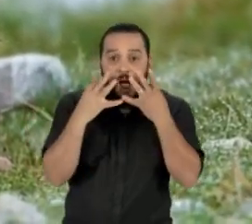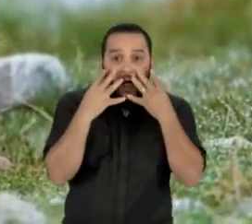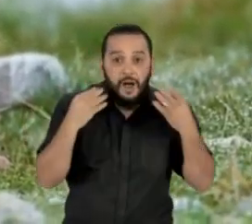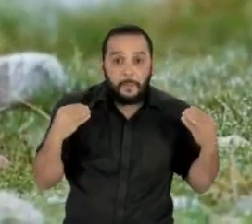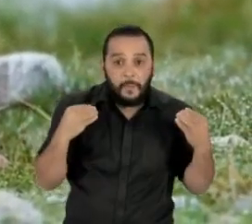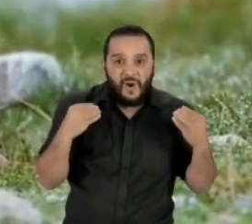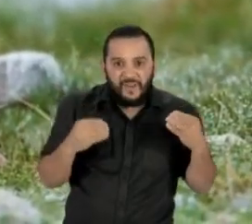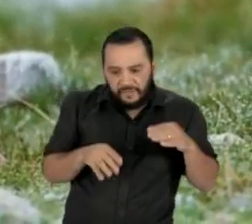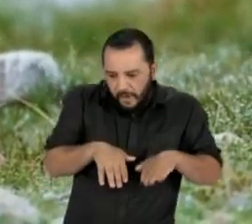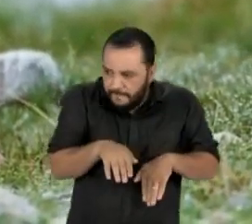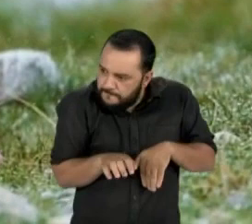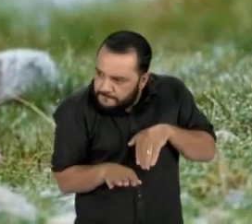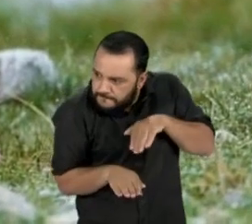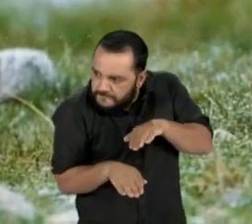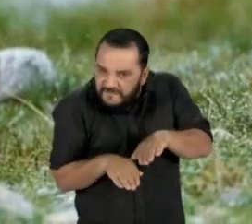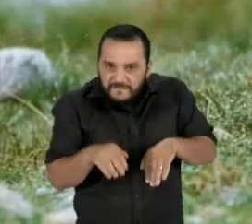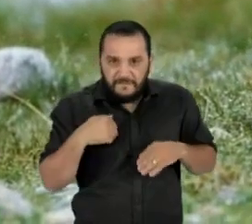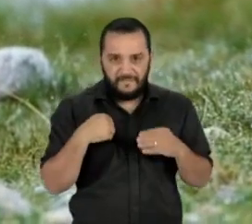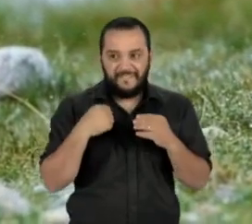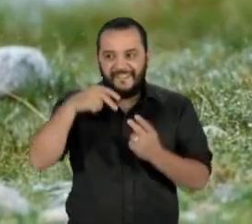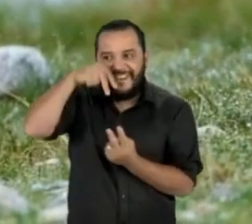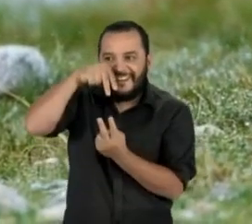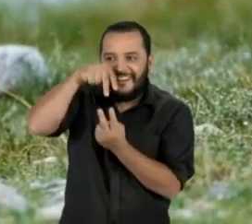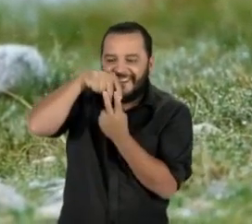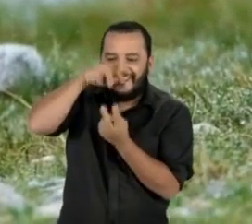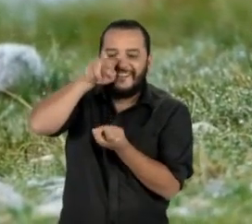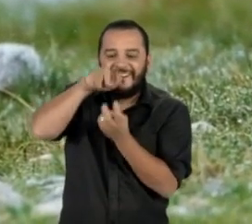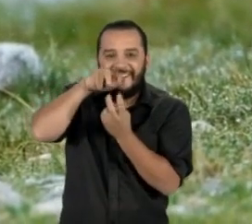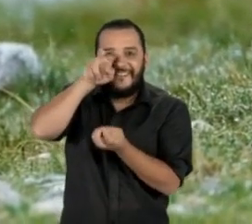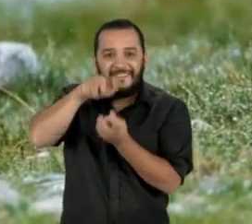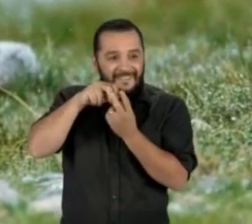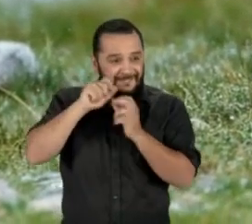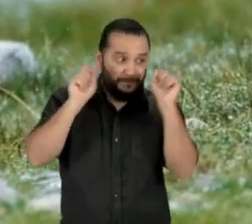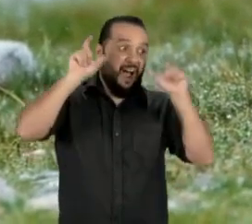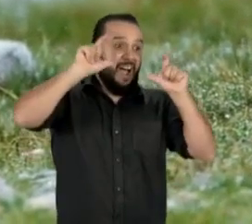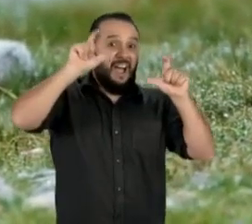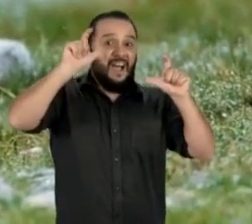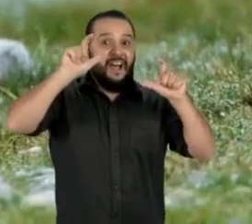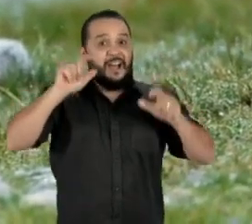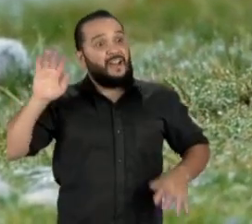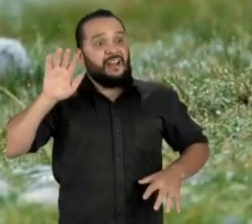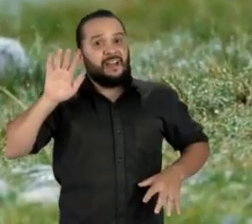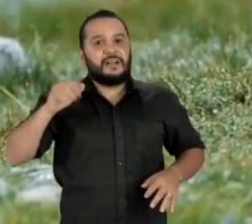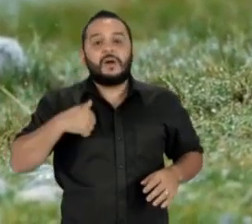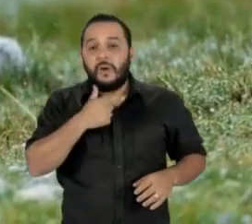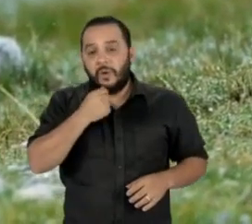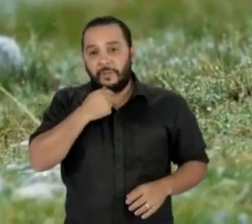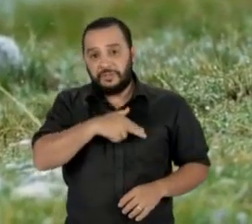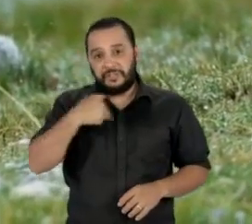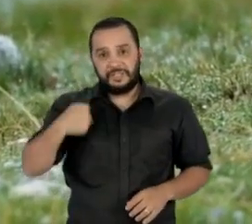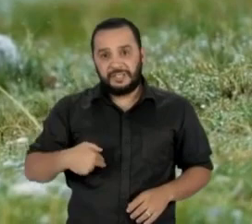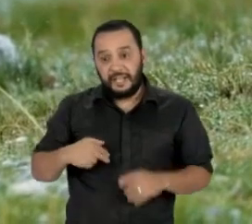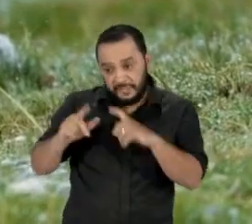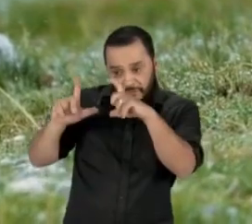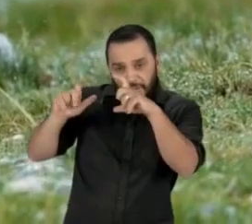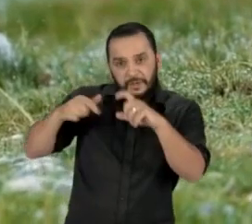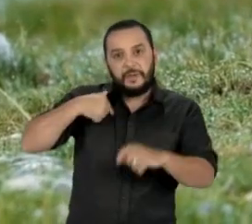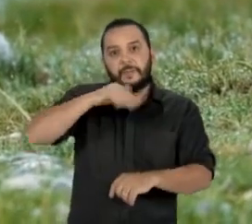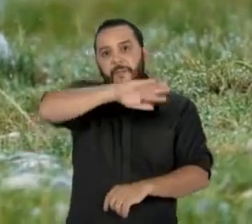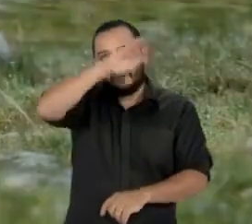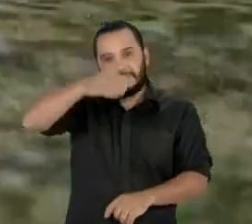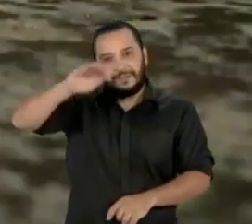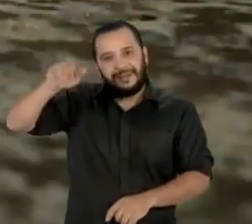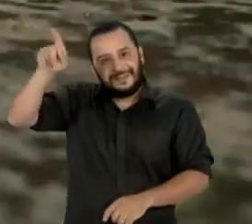susto de uma marmota surpreendida por uma raposa. A fotografia foi feita pelo chinês Yongqing Bao, nas montanhas Qilian,